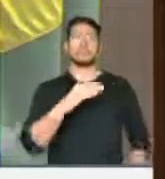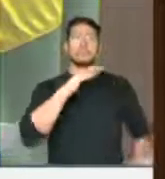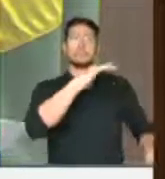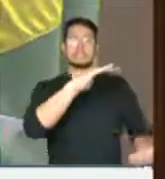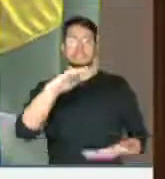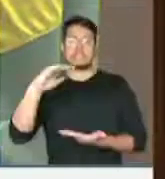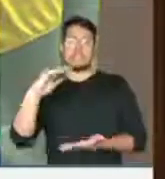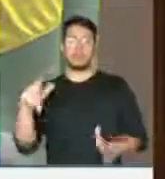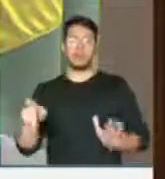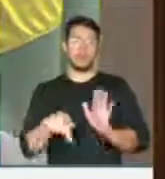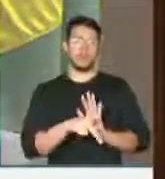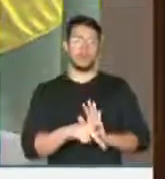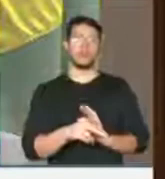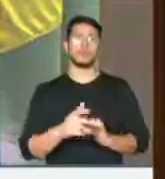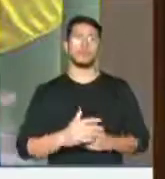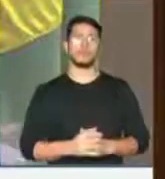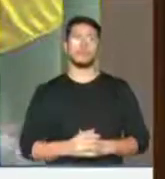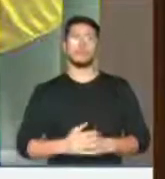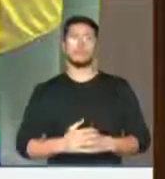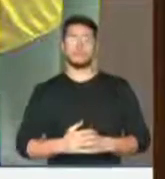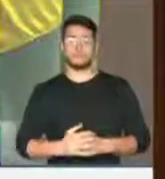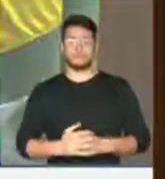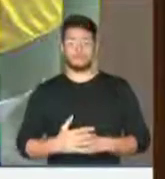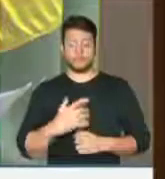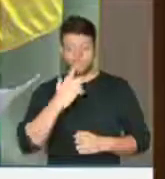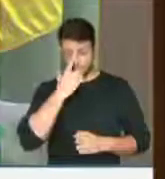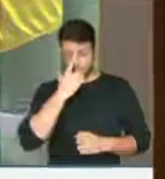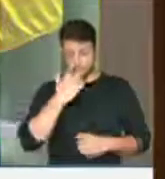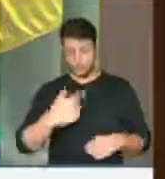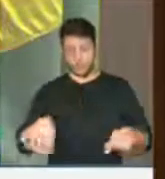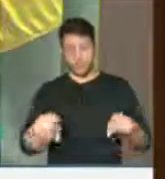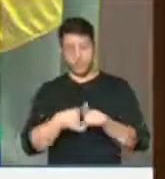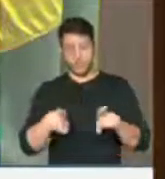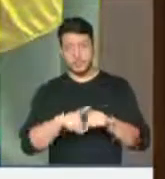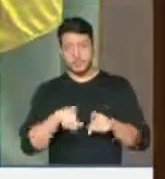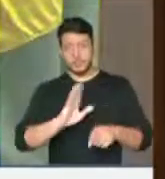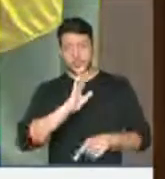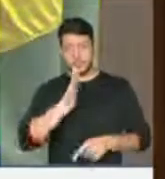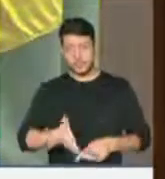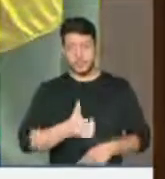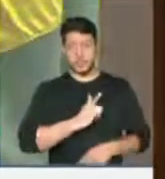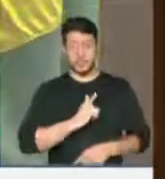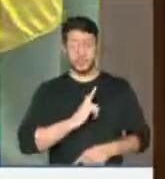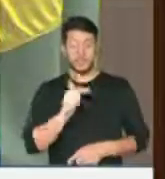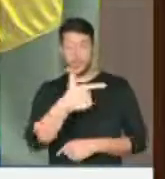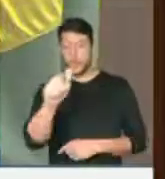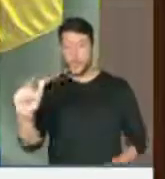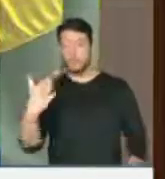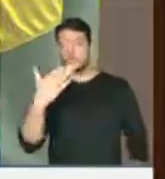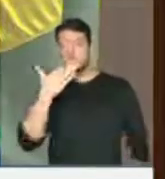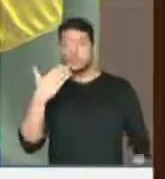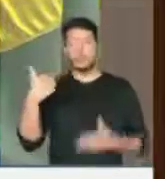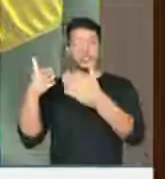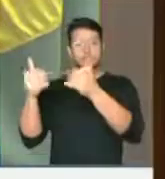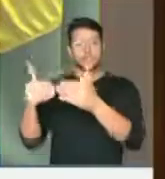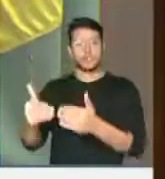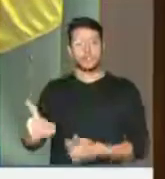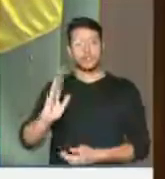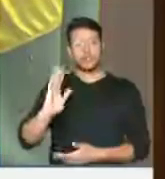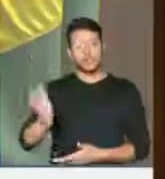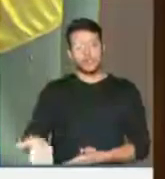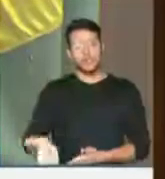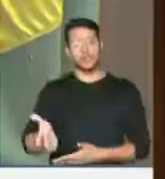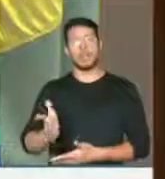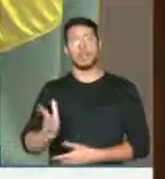nem fazer o processo. A exemplo também, não vou ler aqui, das demandas junto ao governo do Estado, que já estão